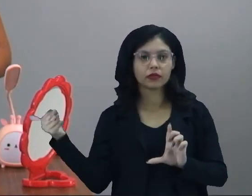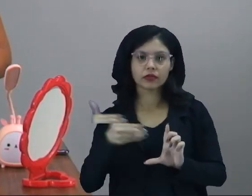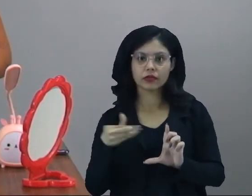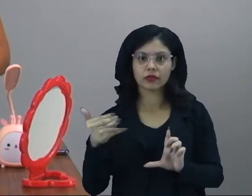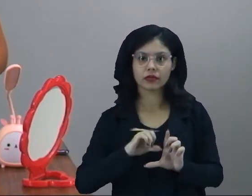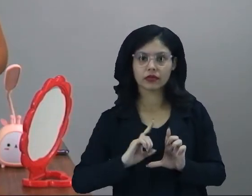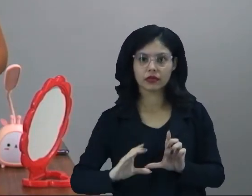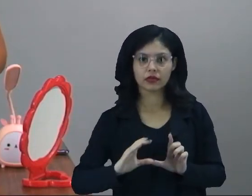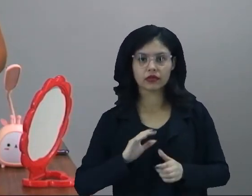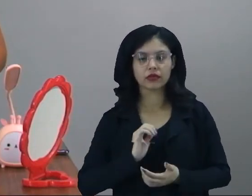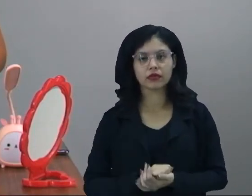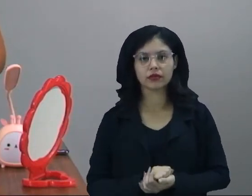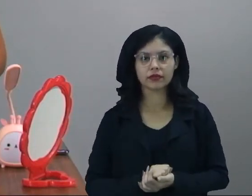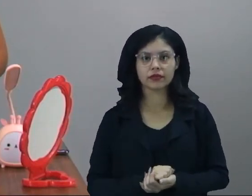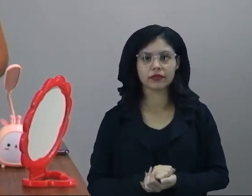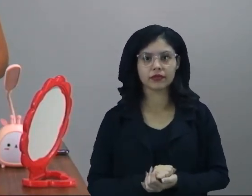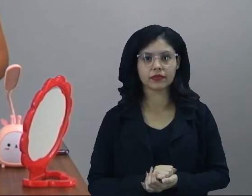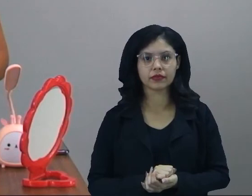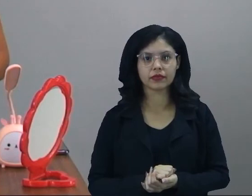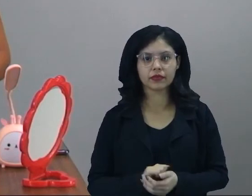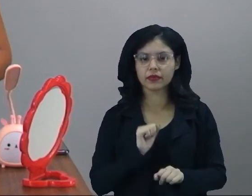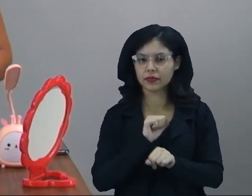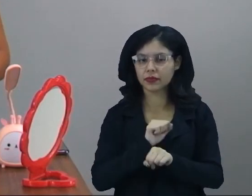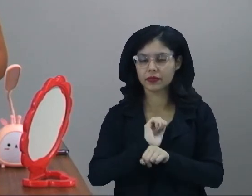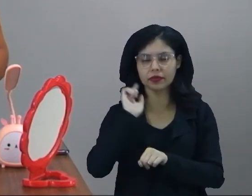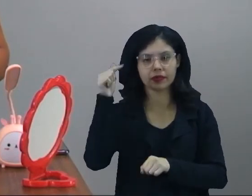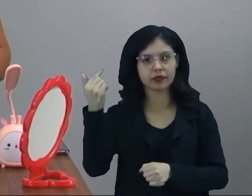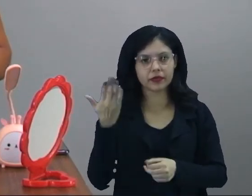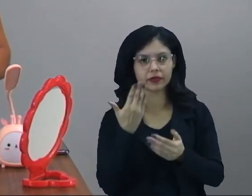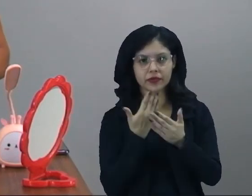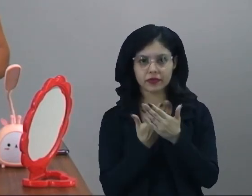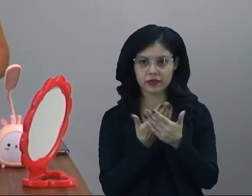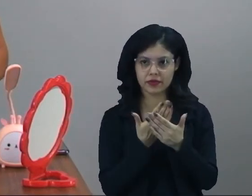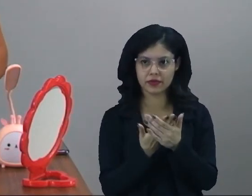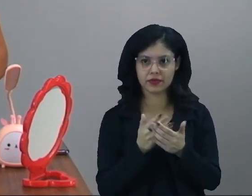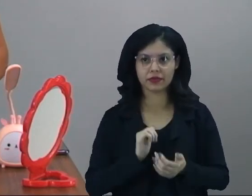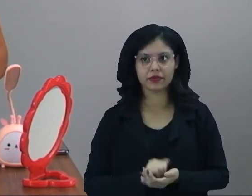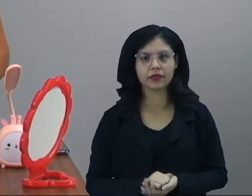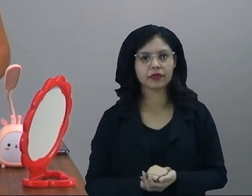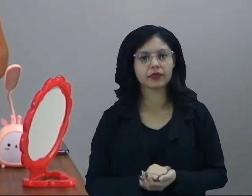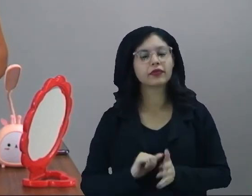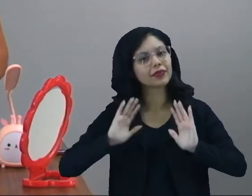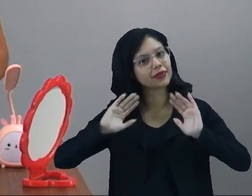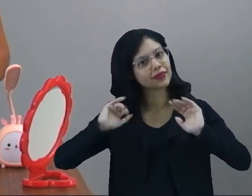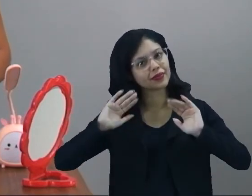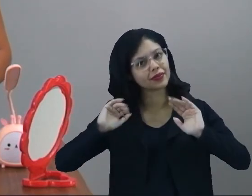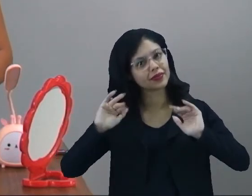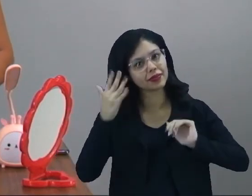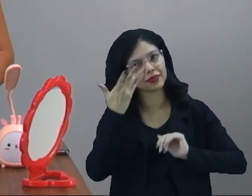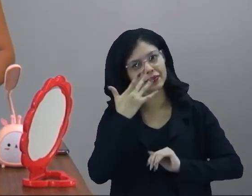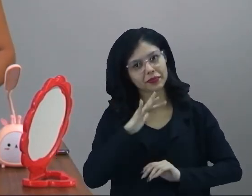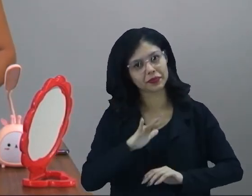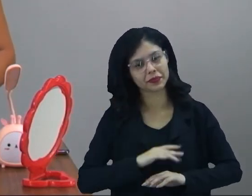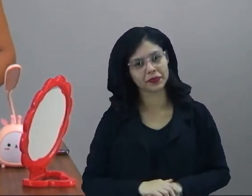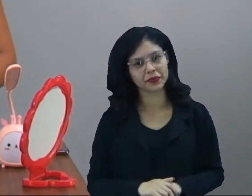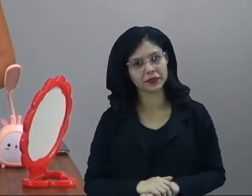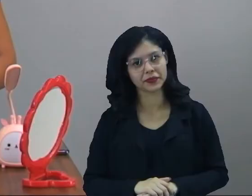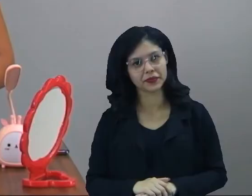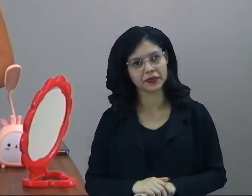a plataforma Eduque. E eu aguardo vocês na nossa próxima aula. Tchau, crianças!